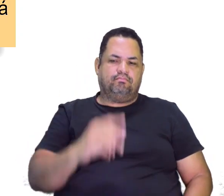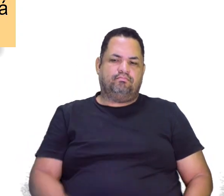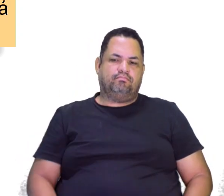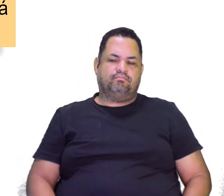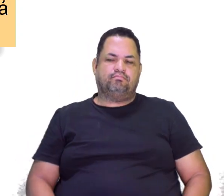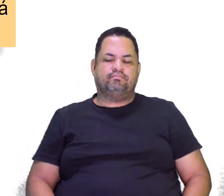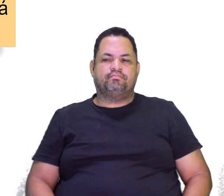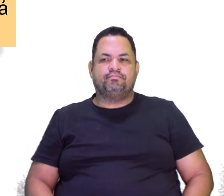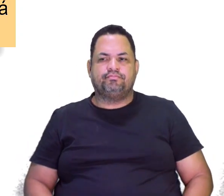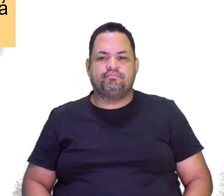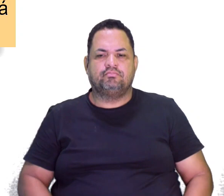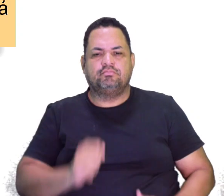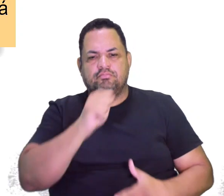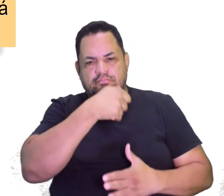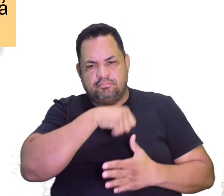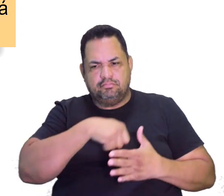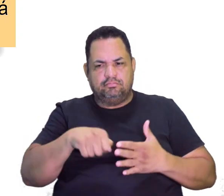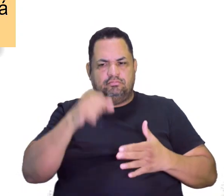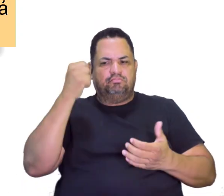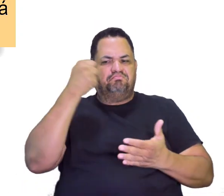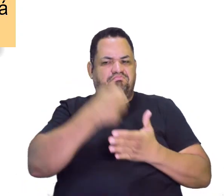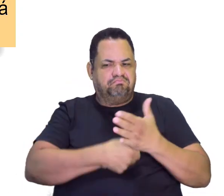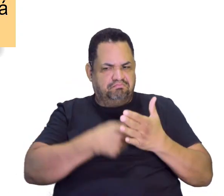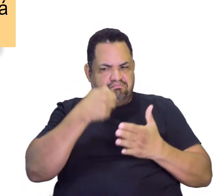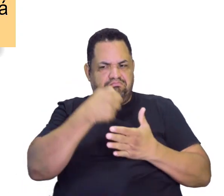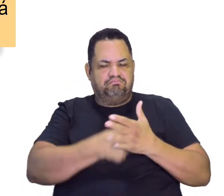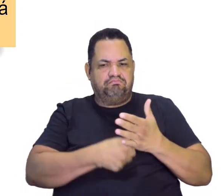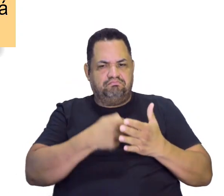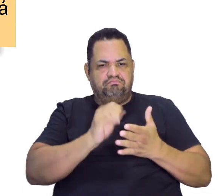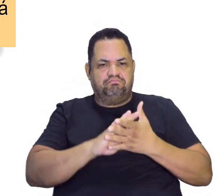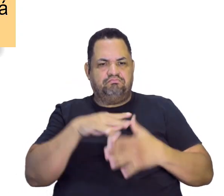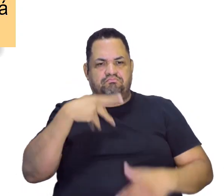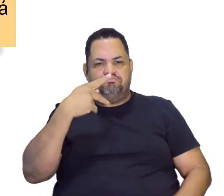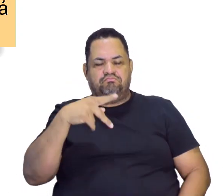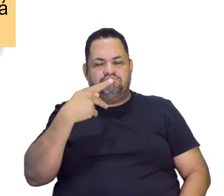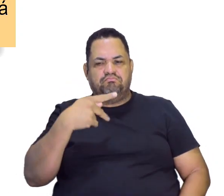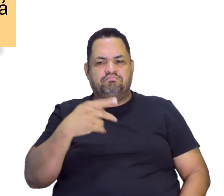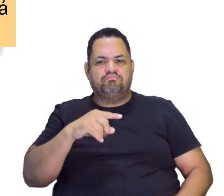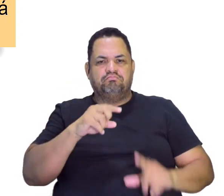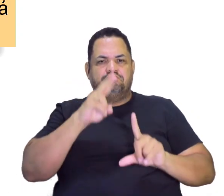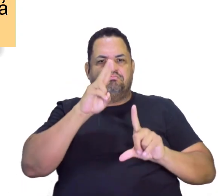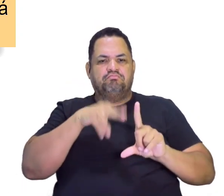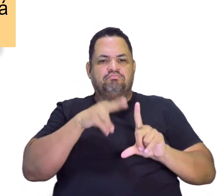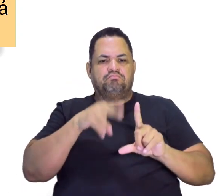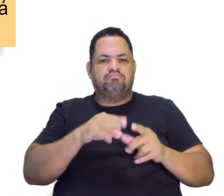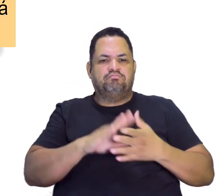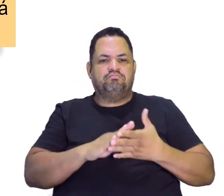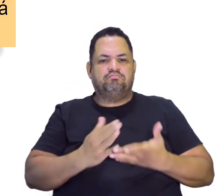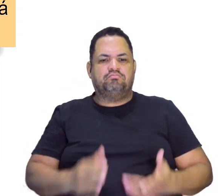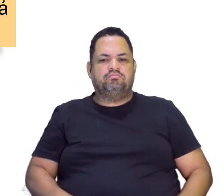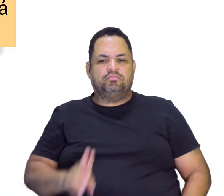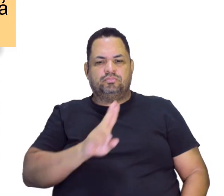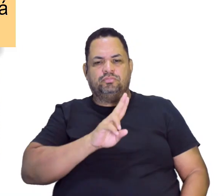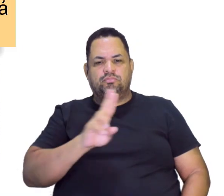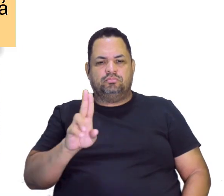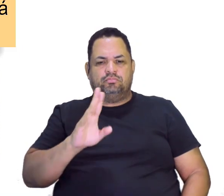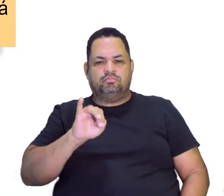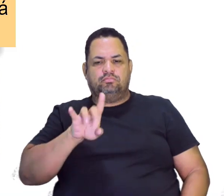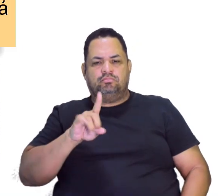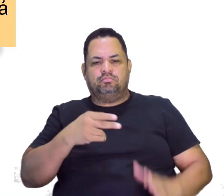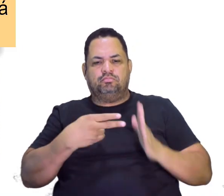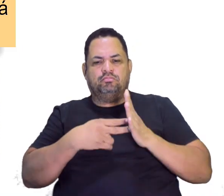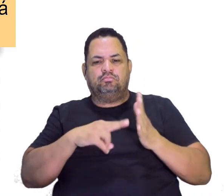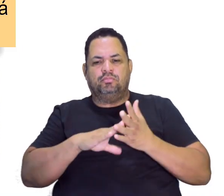demais escreveu e defendeu e falou sobre Este quadro né então Ele batizou de abapuru